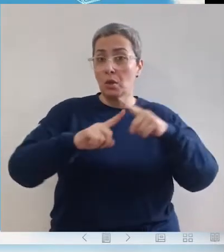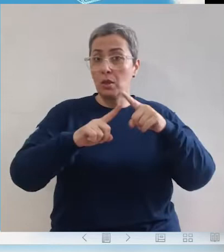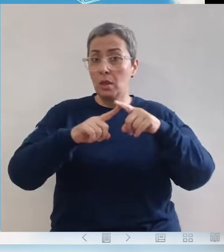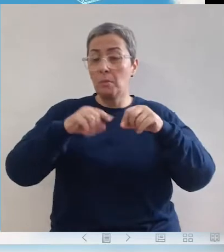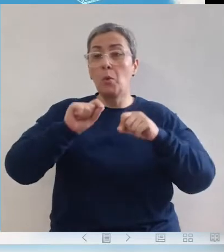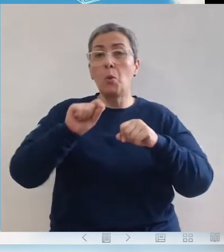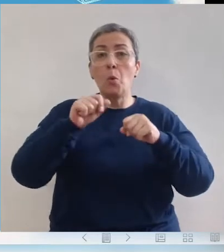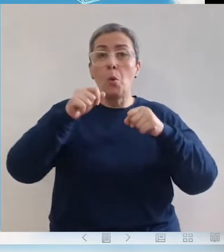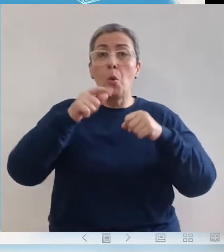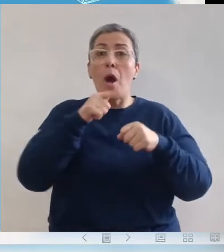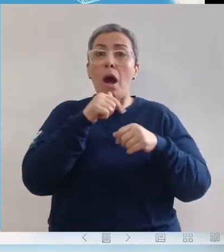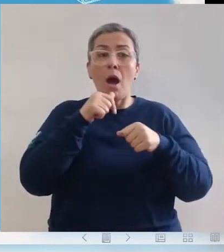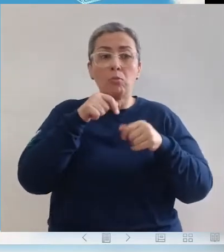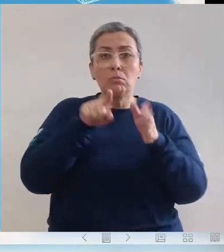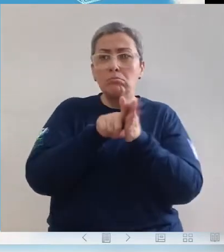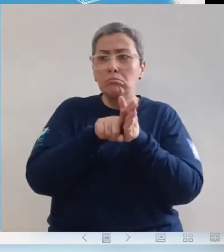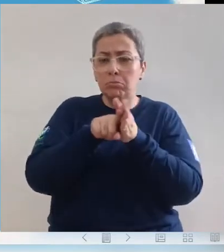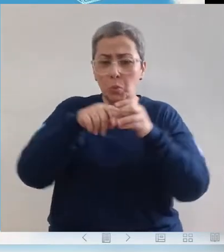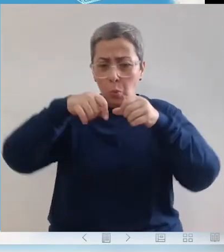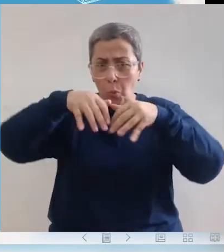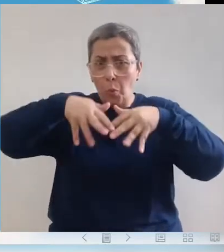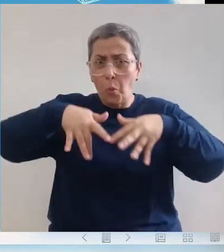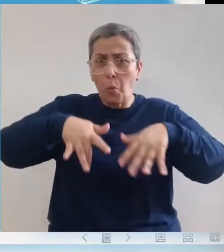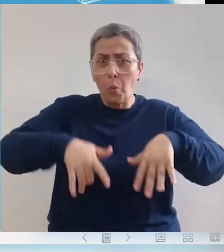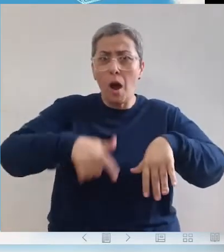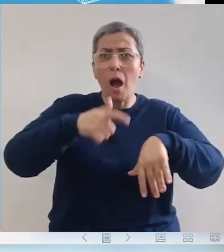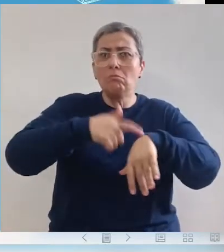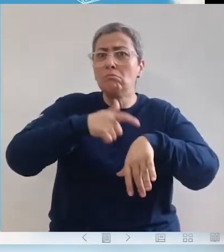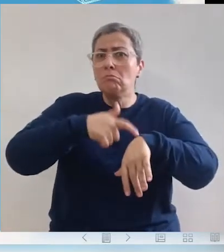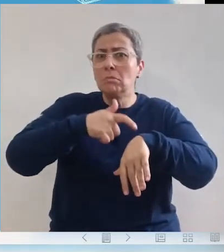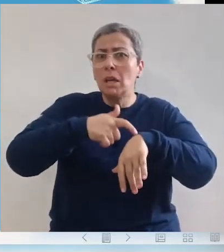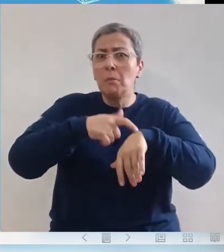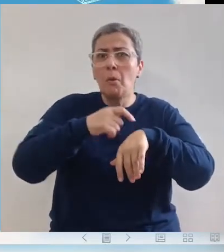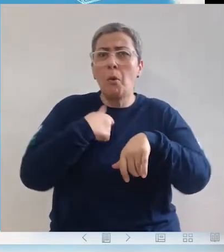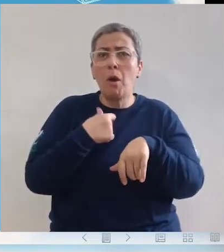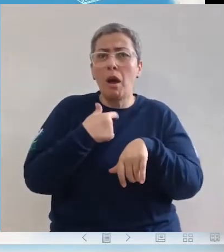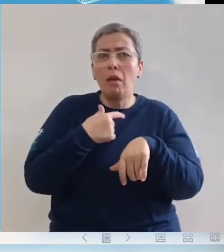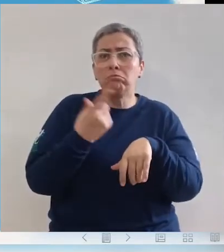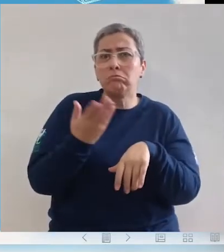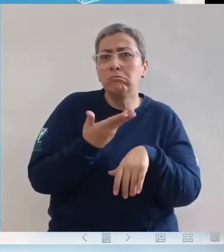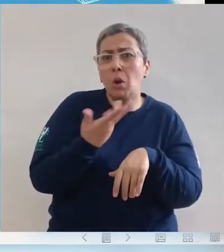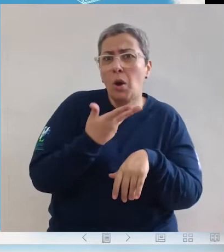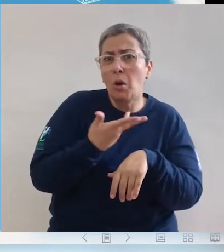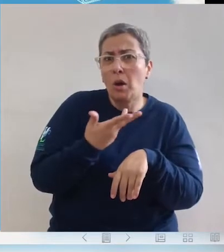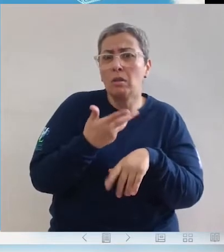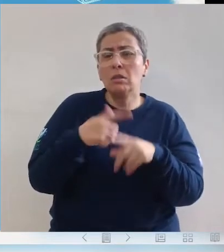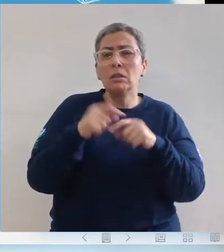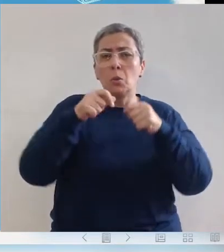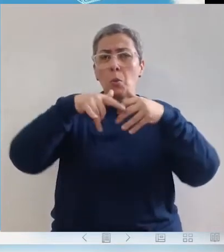que a água infiltra nesse solo, a velocidade dessa infiltração,